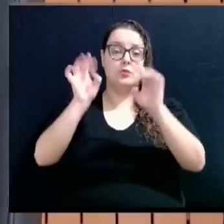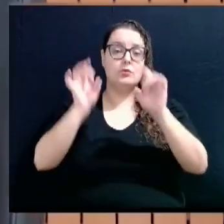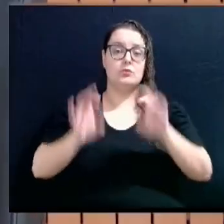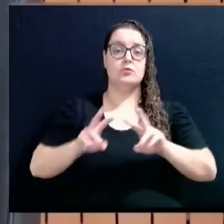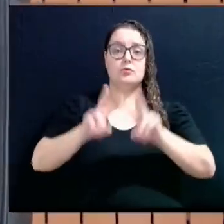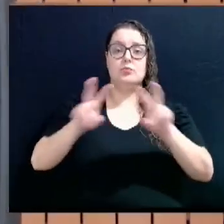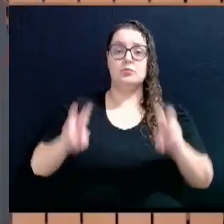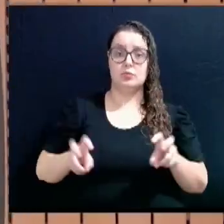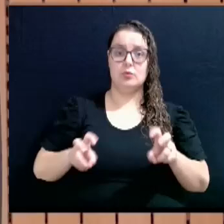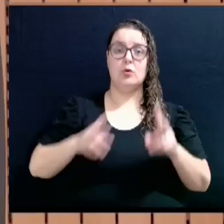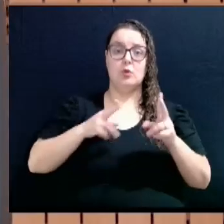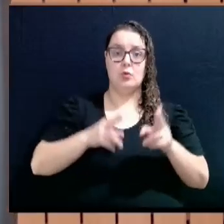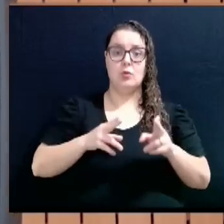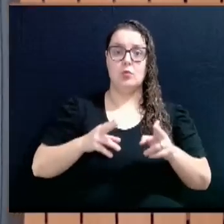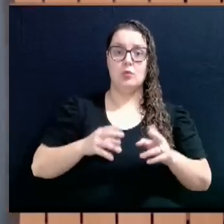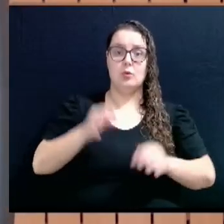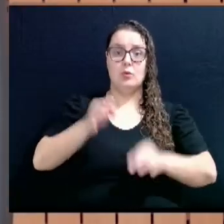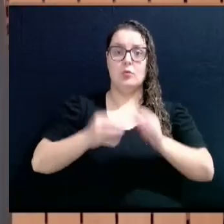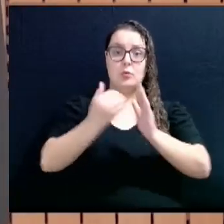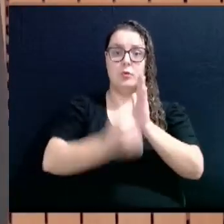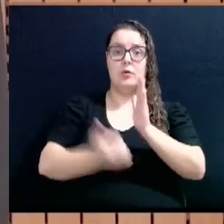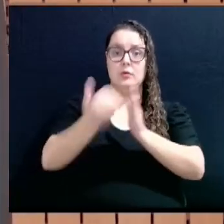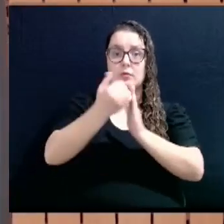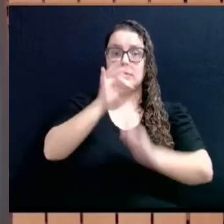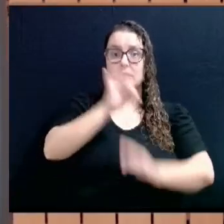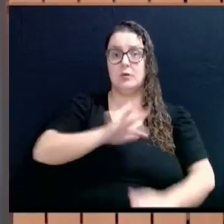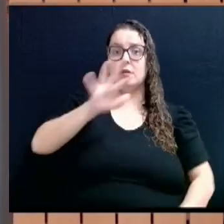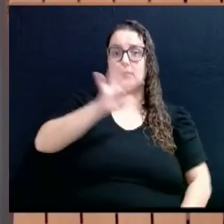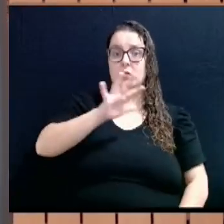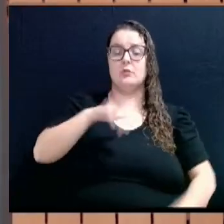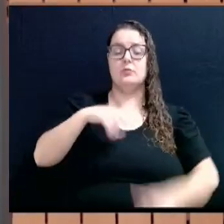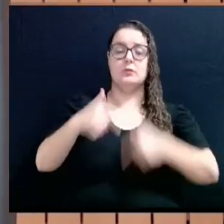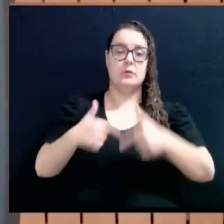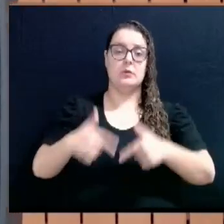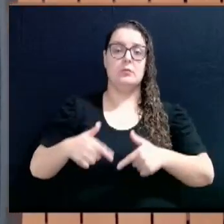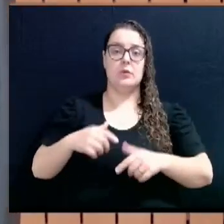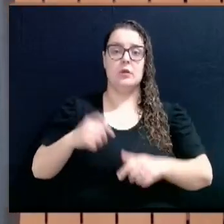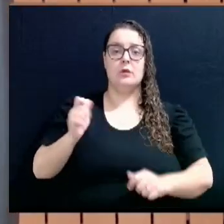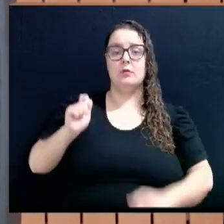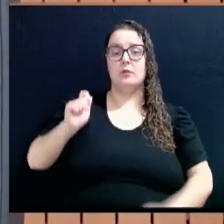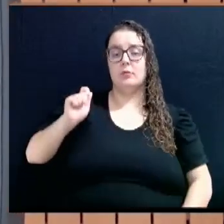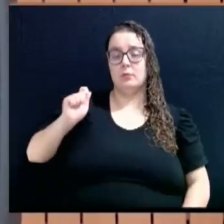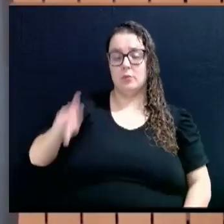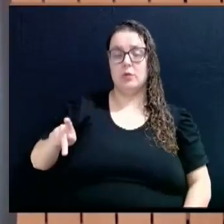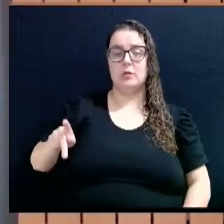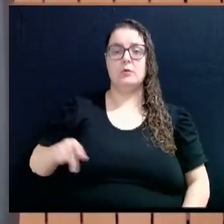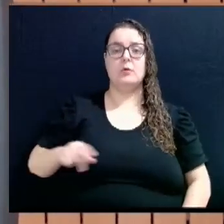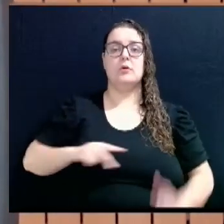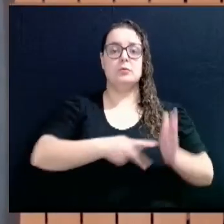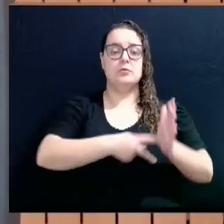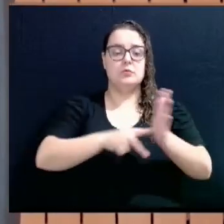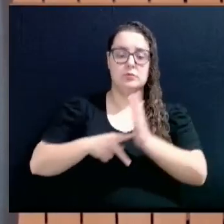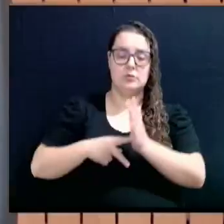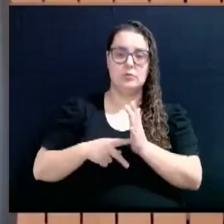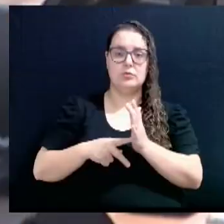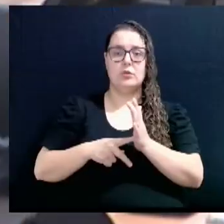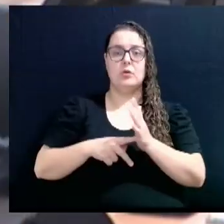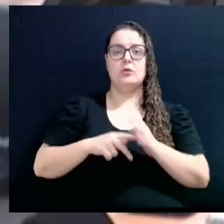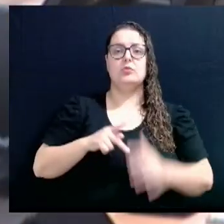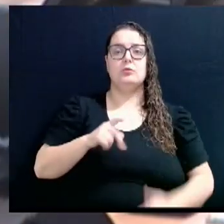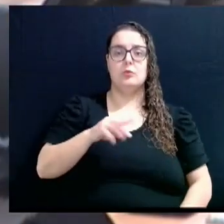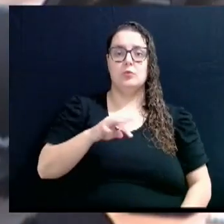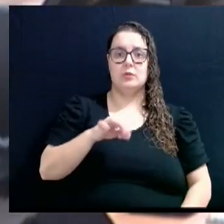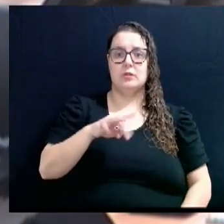um desembargador federal do trabalho aposentado, representantes do Sindicato dos Trabalhadores em Edifícios e Condomínios de Campinas e região,